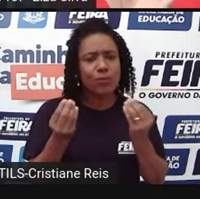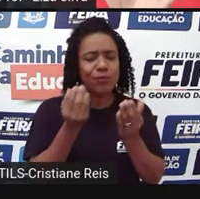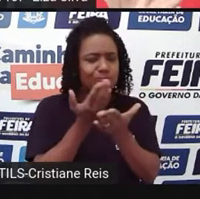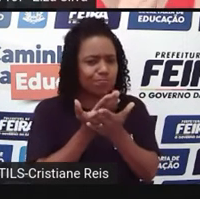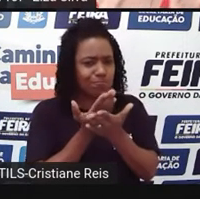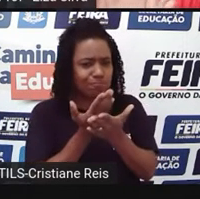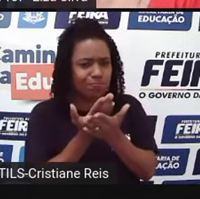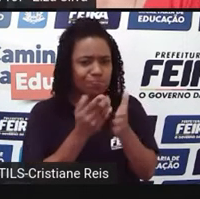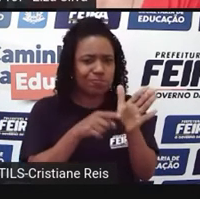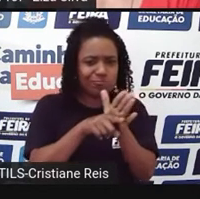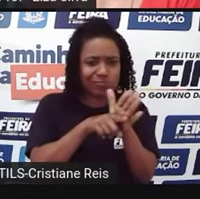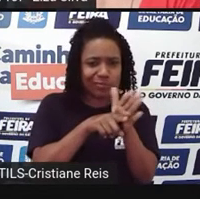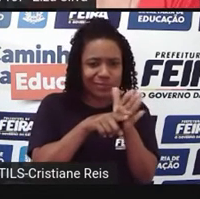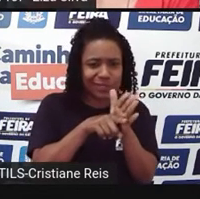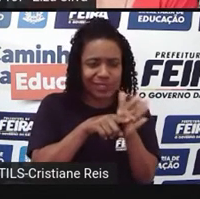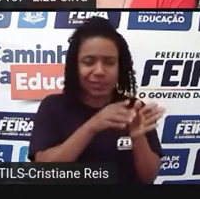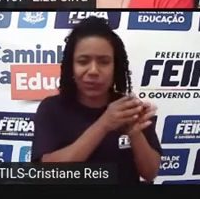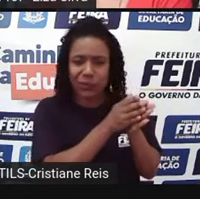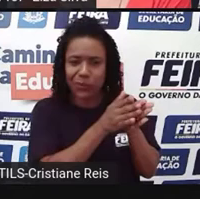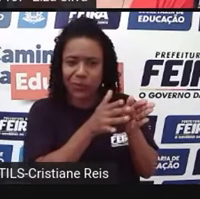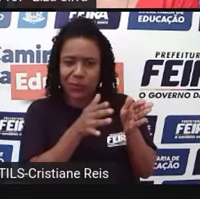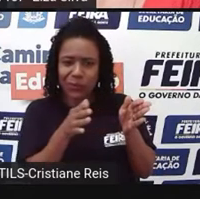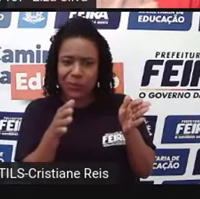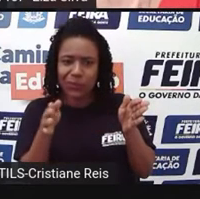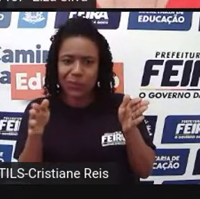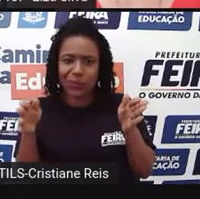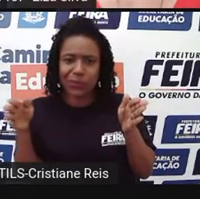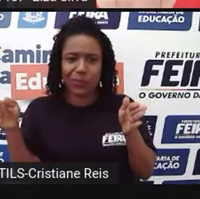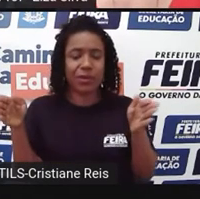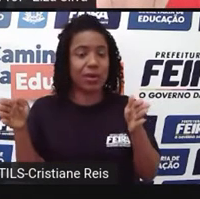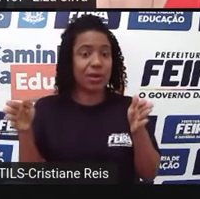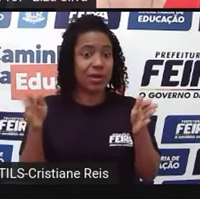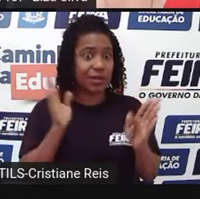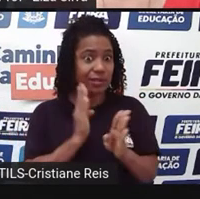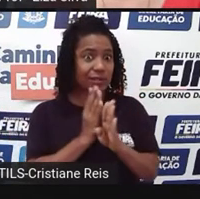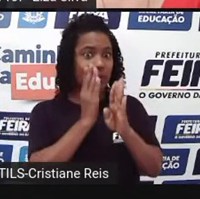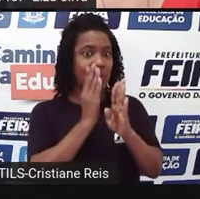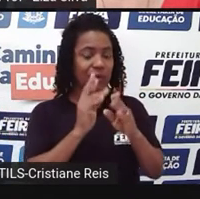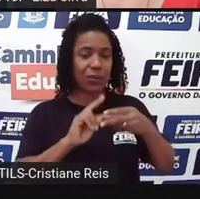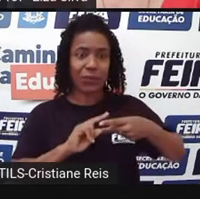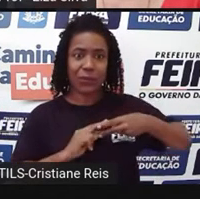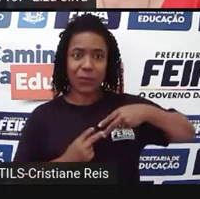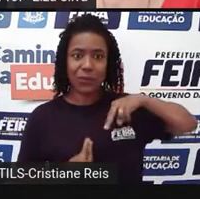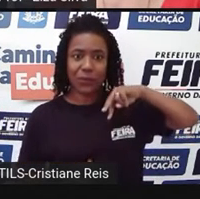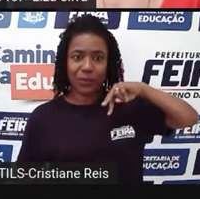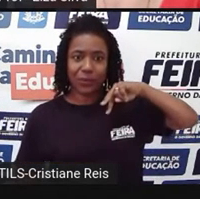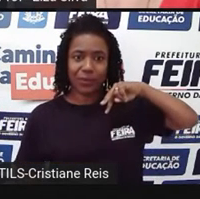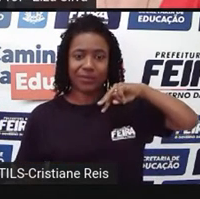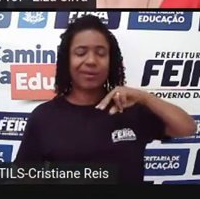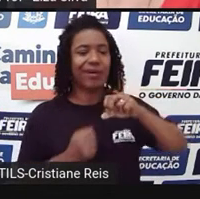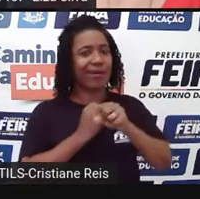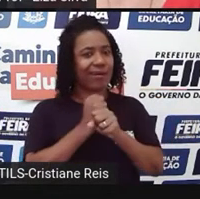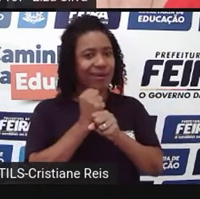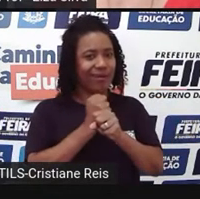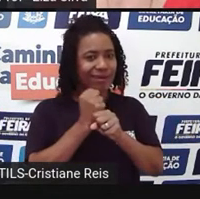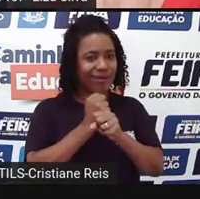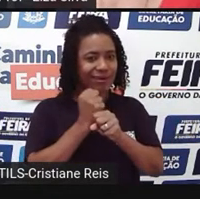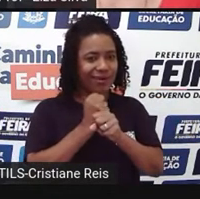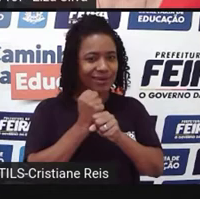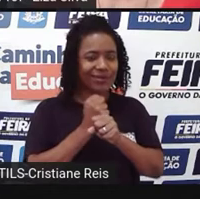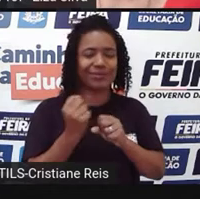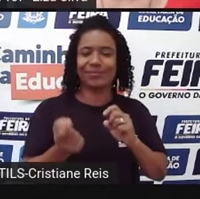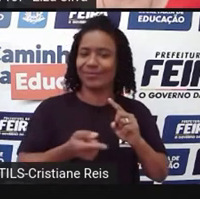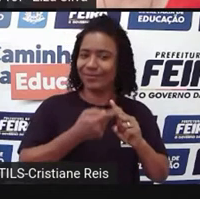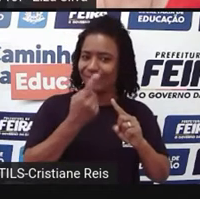foi construído o Genoma Humano ao longo de décadas Ok então a primeira